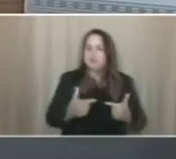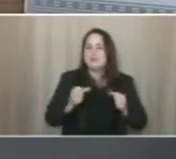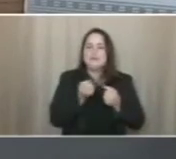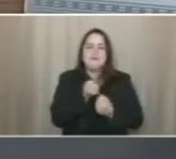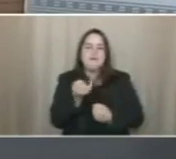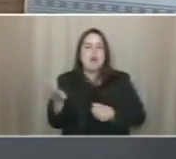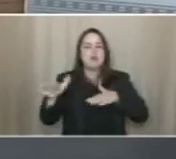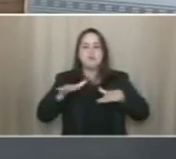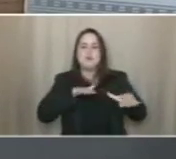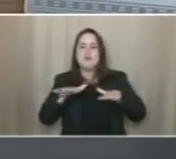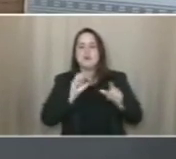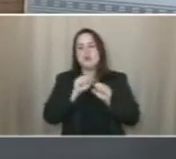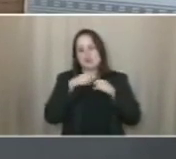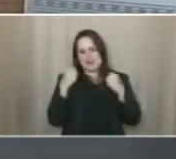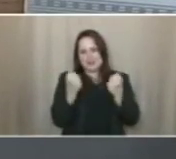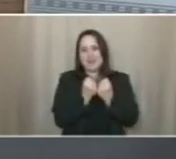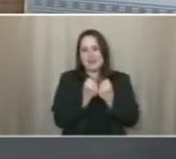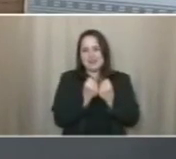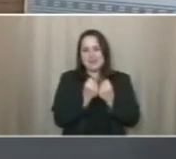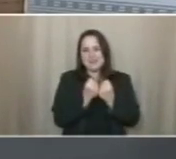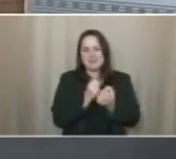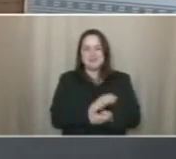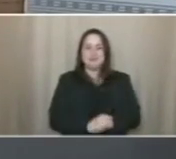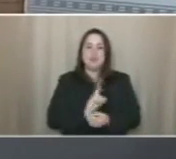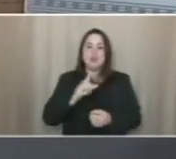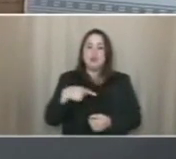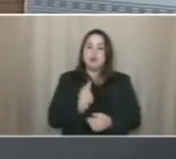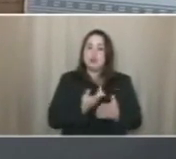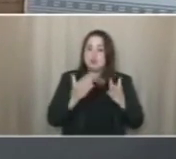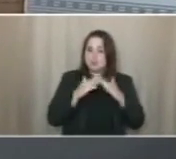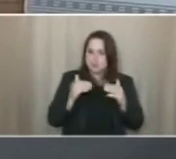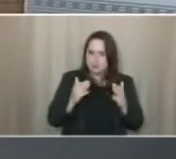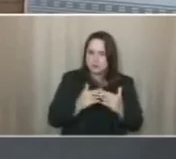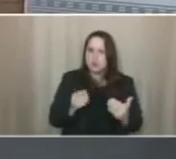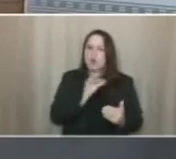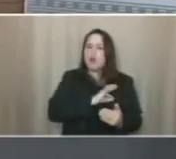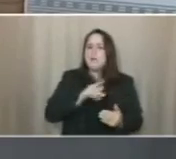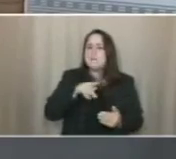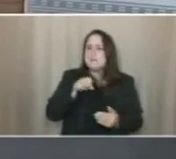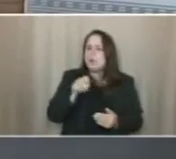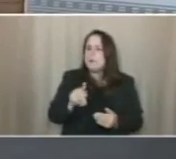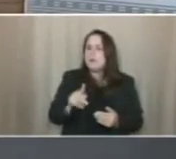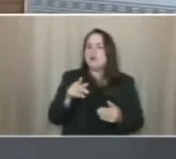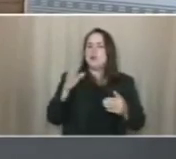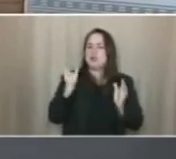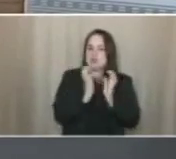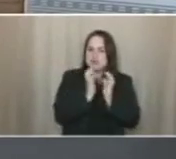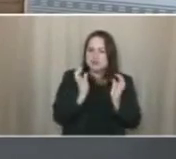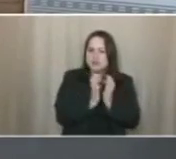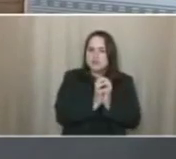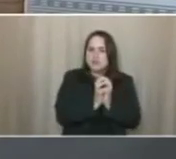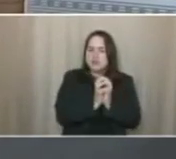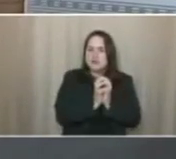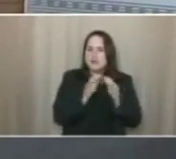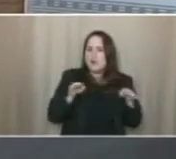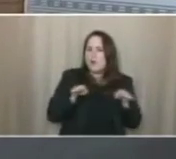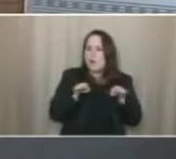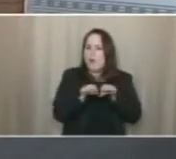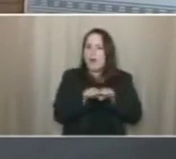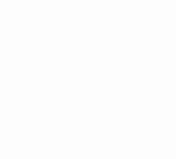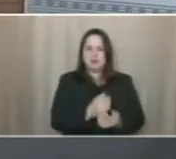casa o que nós estamos pedindo é que o credpop Recife da mesma maneira como